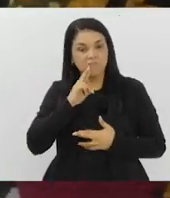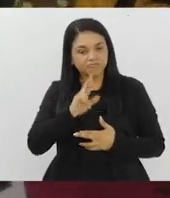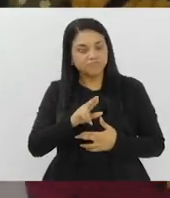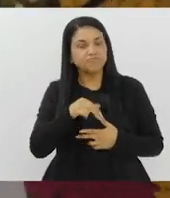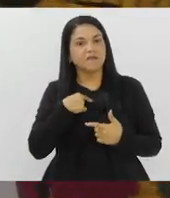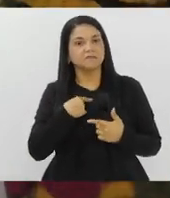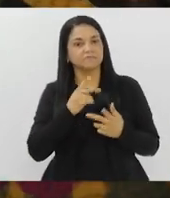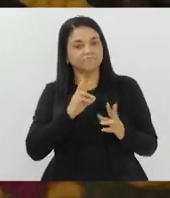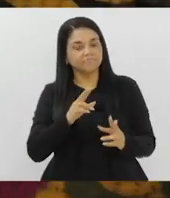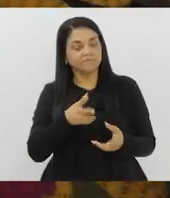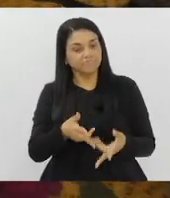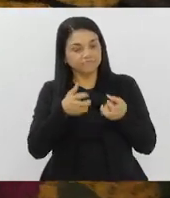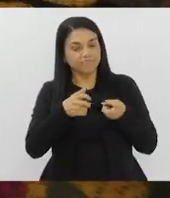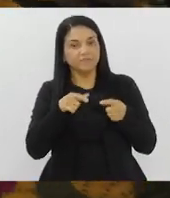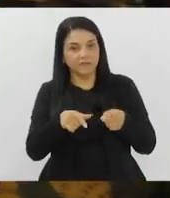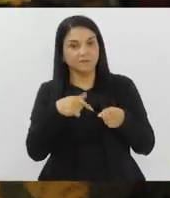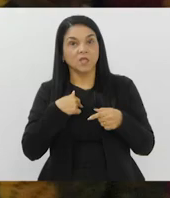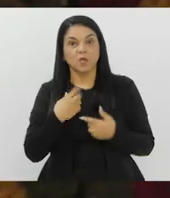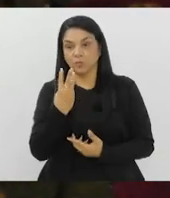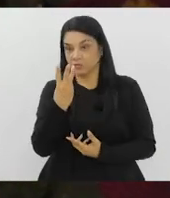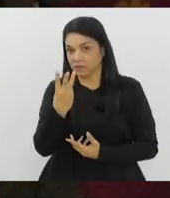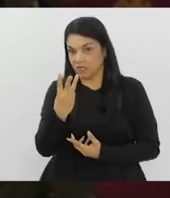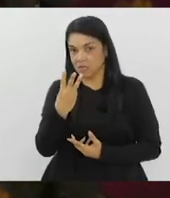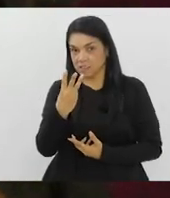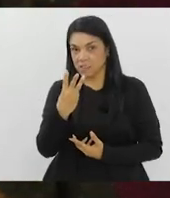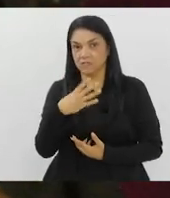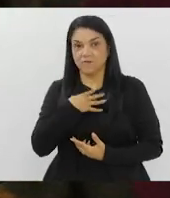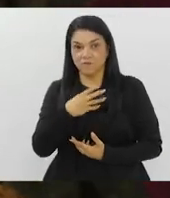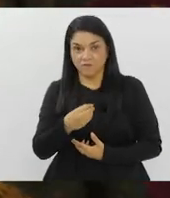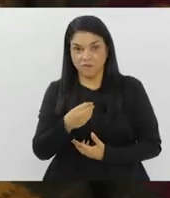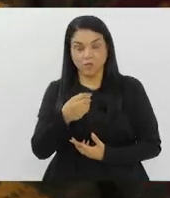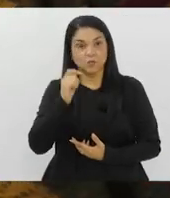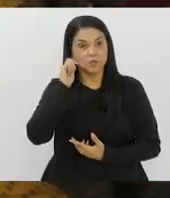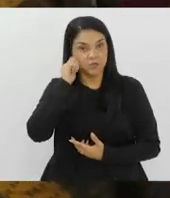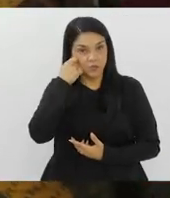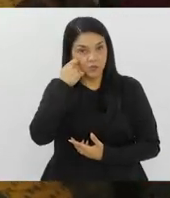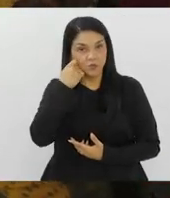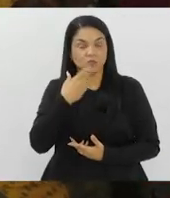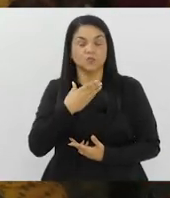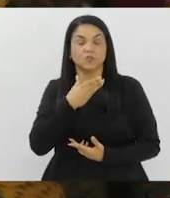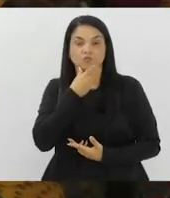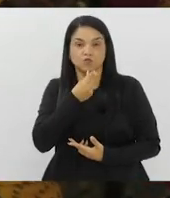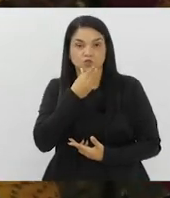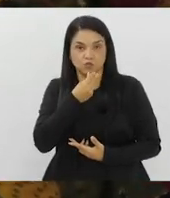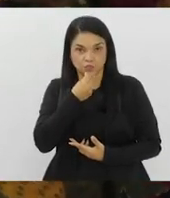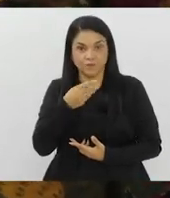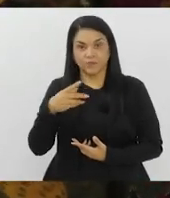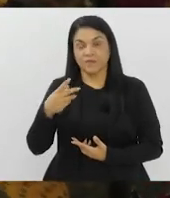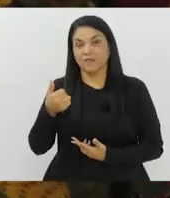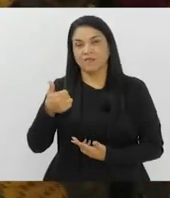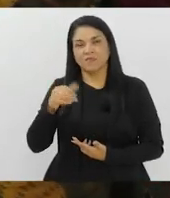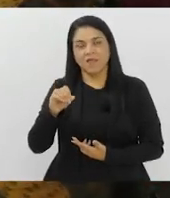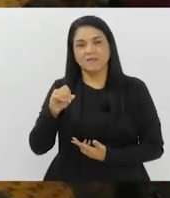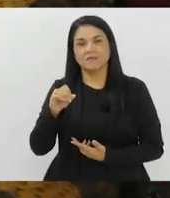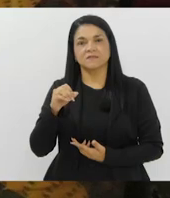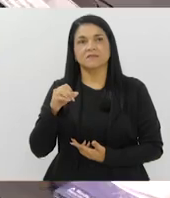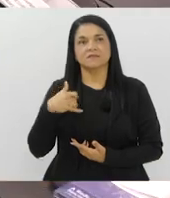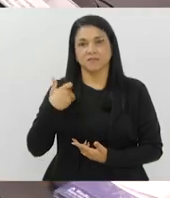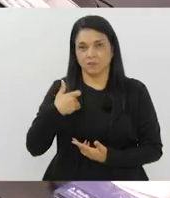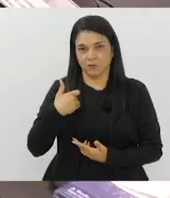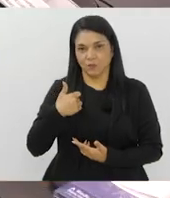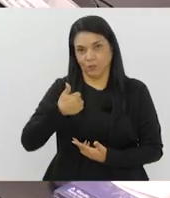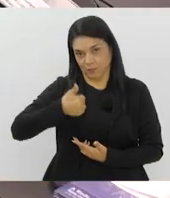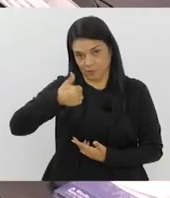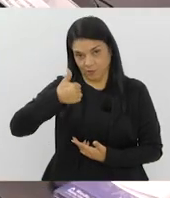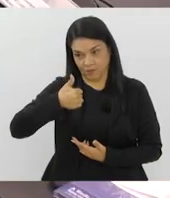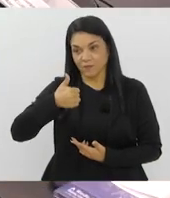concretos. Eu sou mãe de 3 meninos negros vivos, o Atos tem 10 anos, é uma criança que tem altas habilidades, e aí vamos